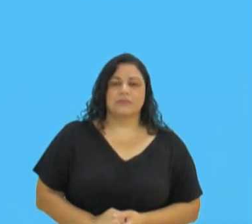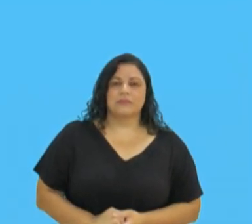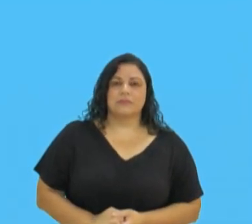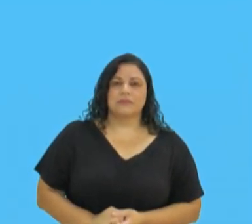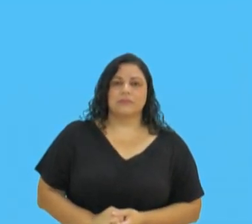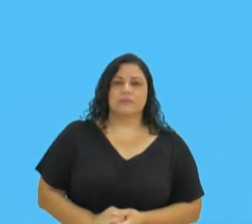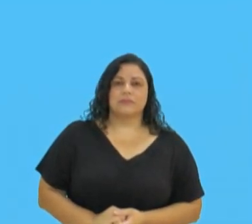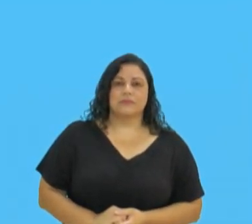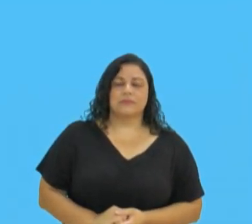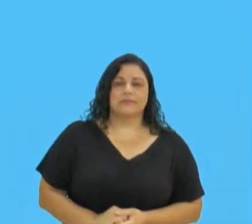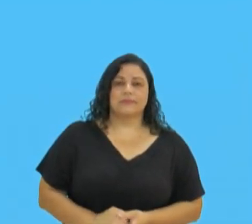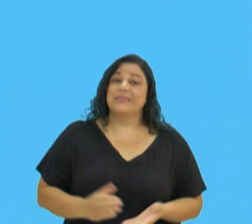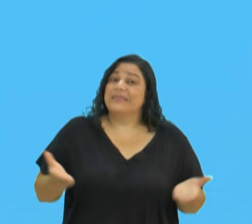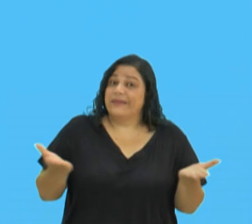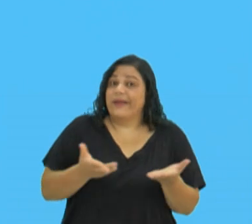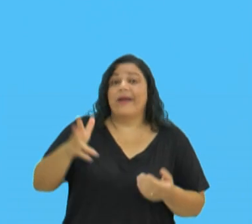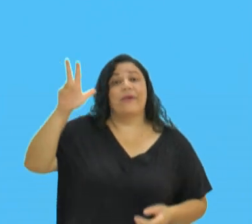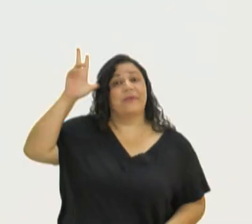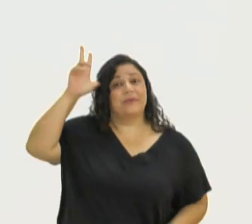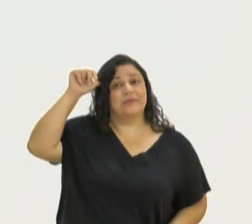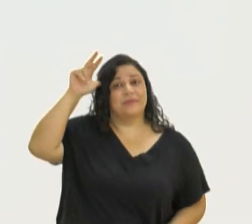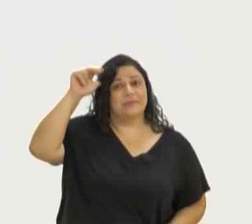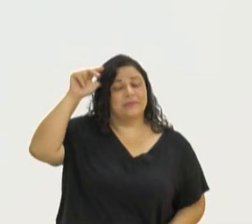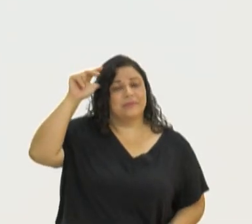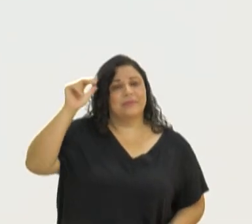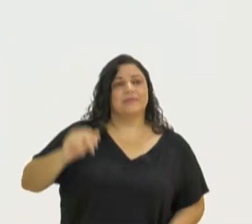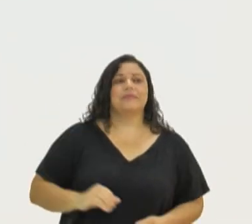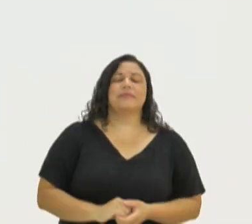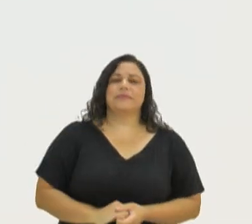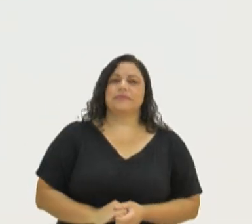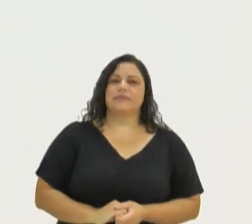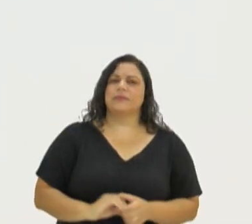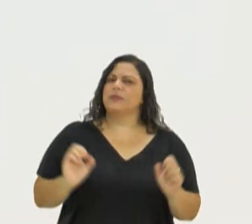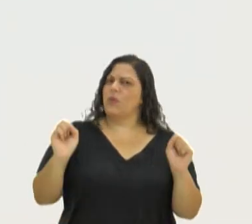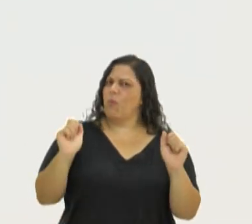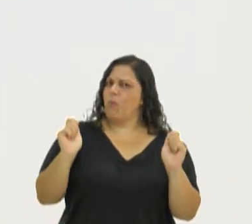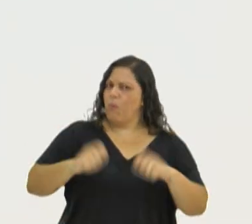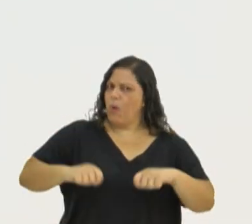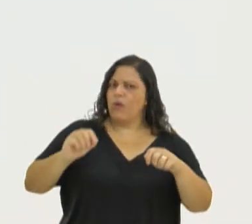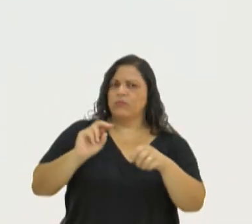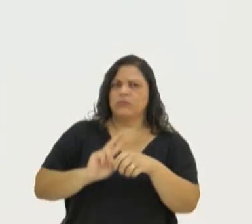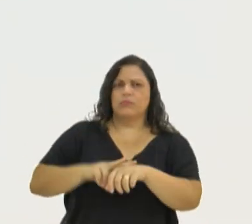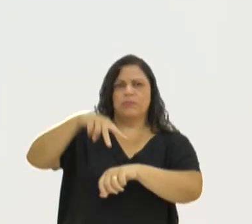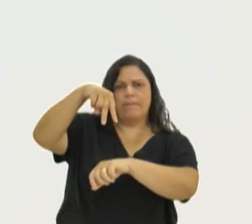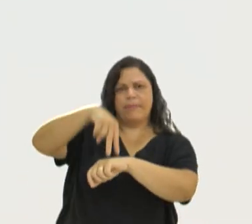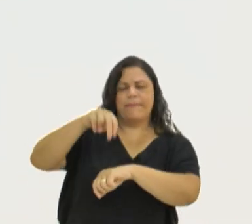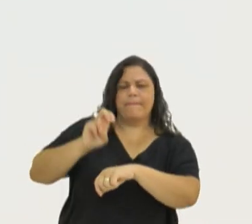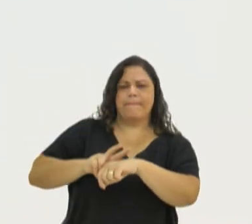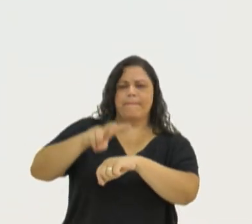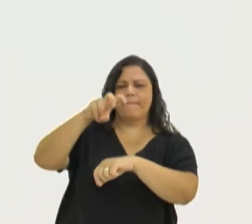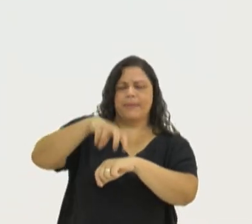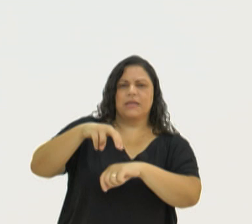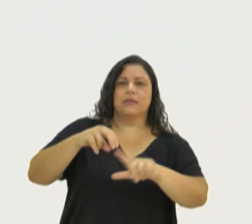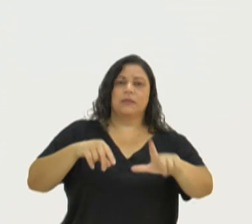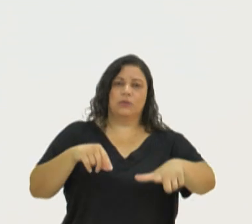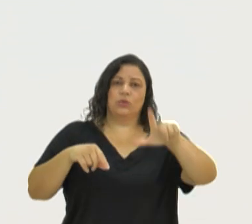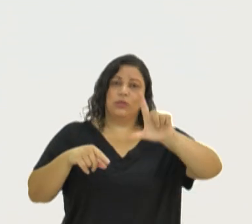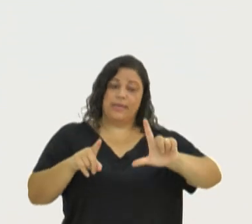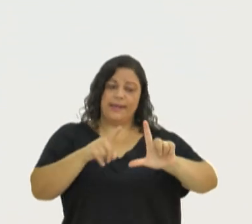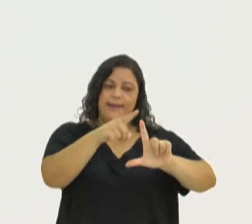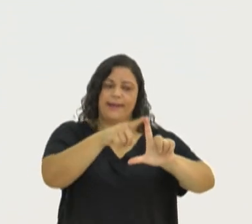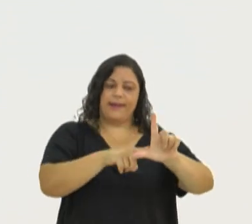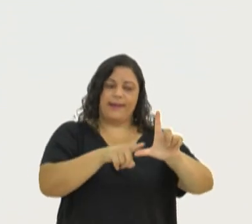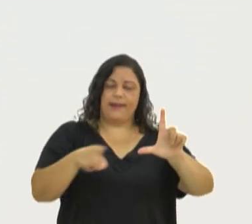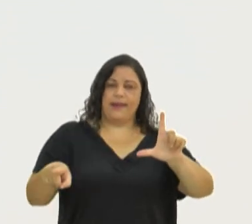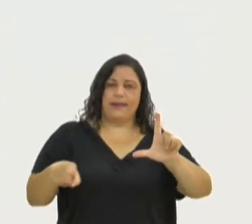Chegamos agora no cavalo. O cavalo ele pode saltar por cima de outras peças e ele faz aquele movimento de L. Então, olha